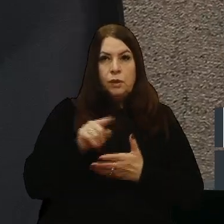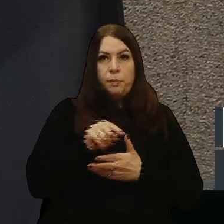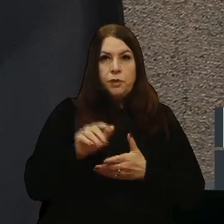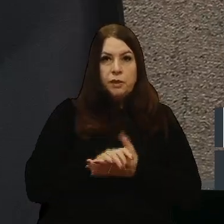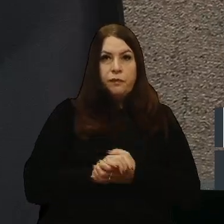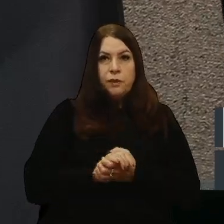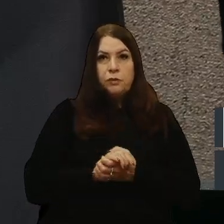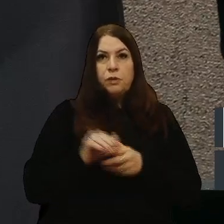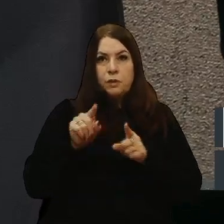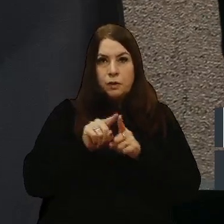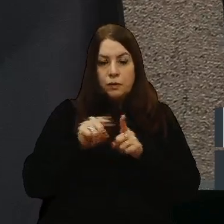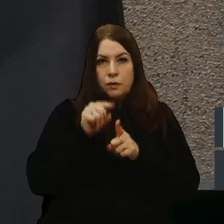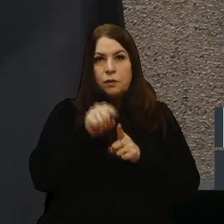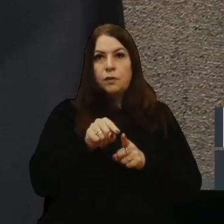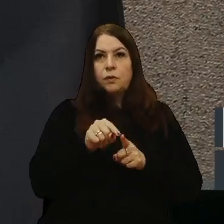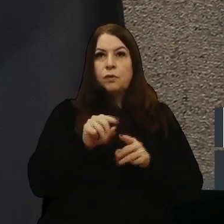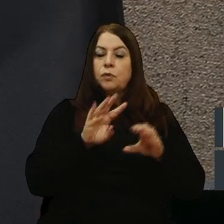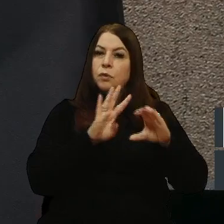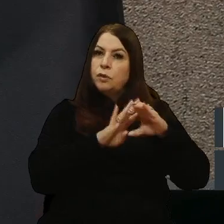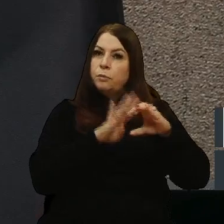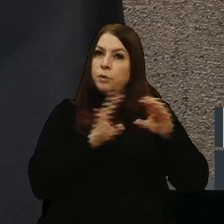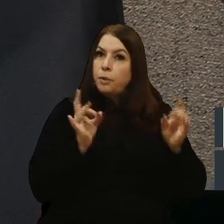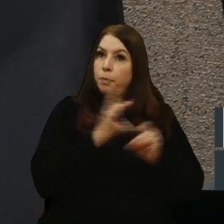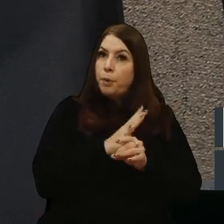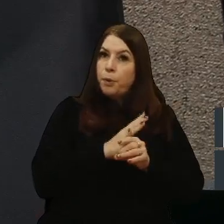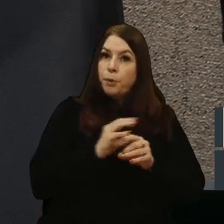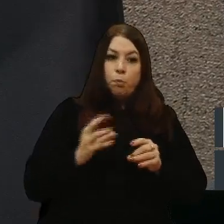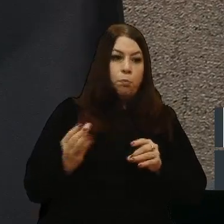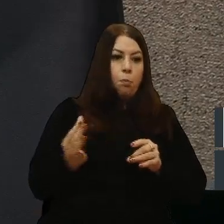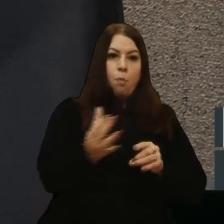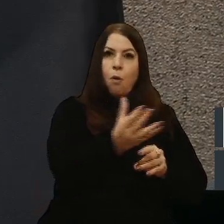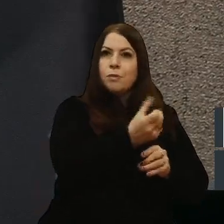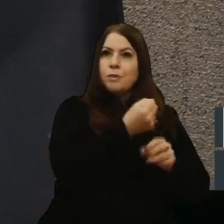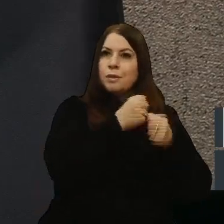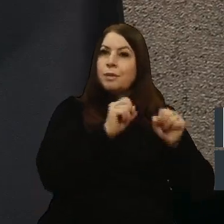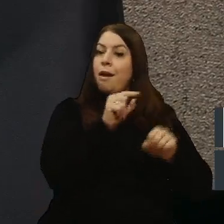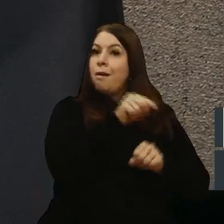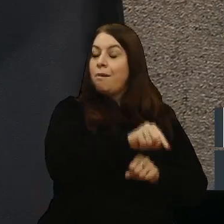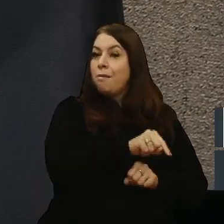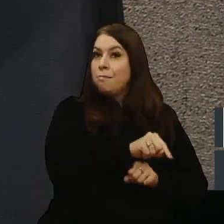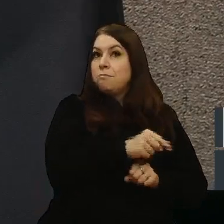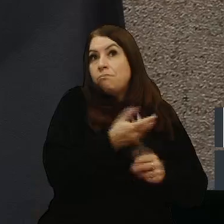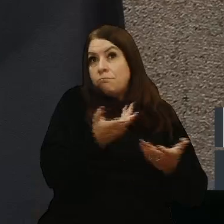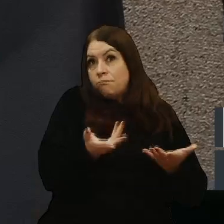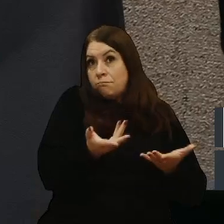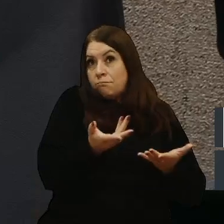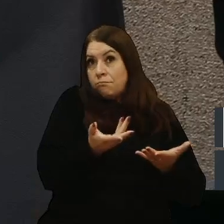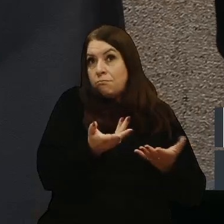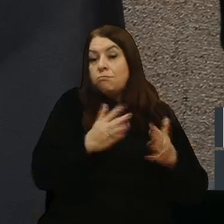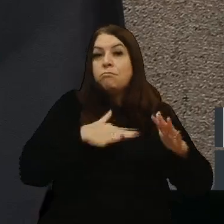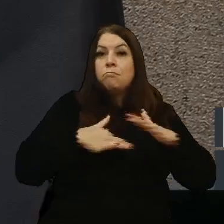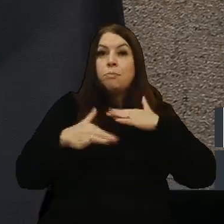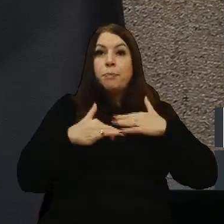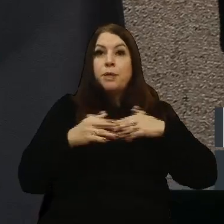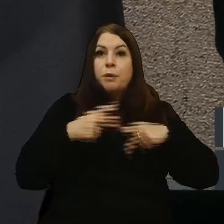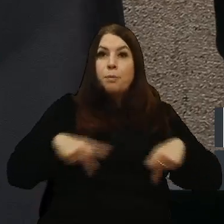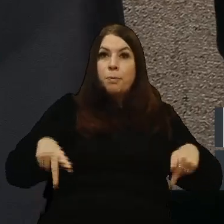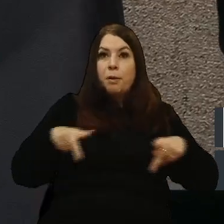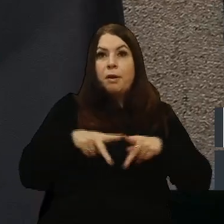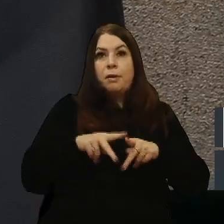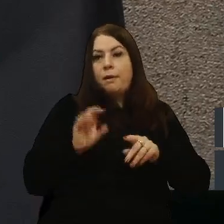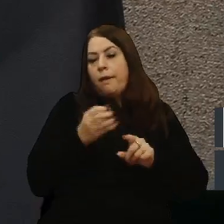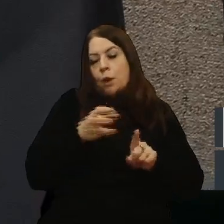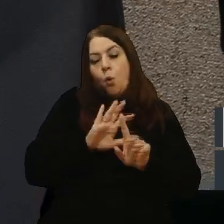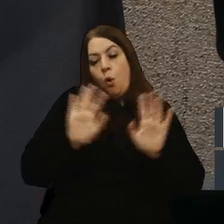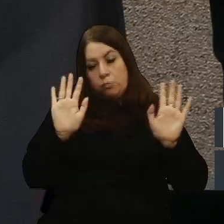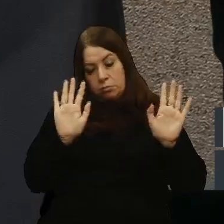aquele projeto, hoje a Maesa estaria pronta abrigando várias secretarias. Porém, movimentos populares, e aqui nada